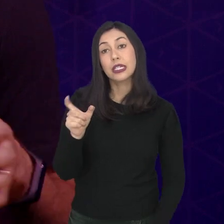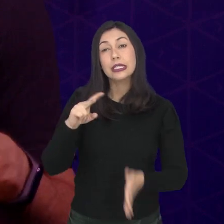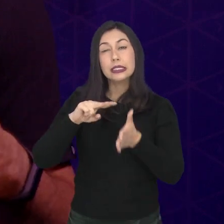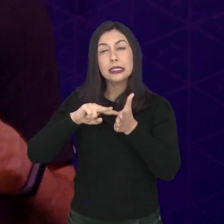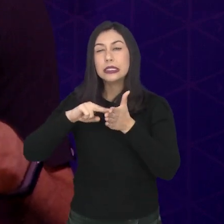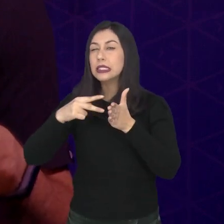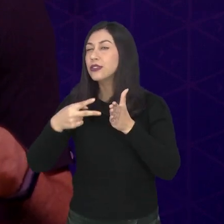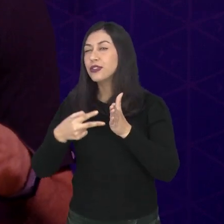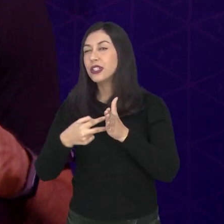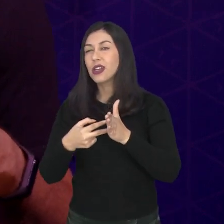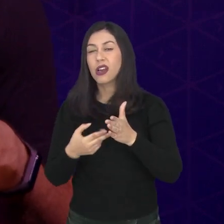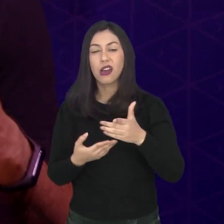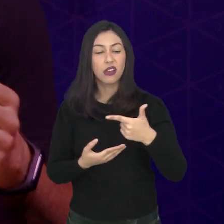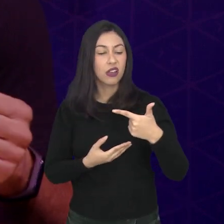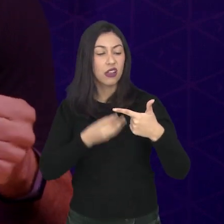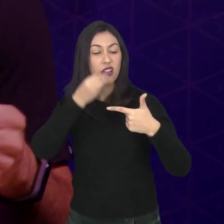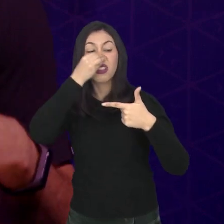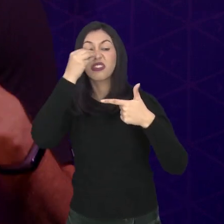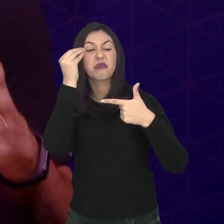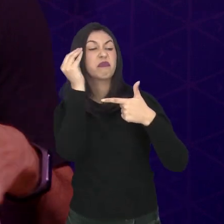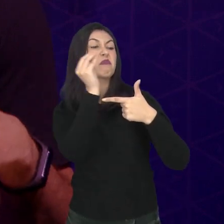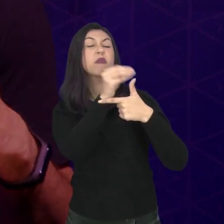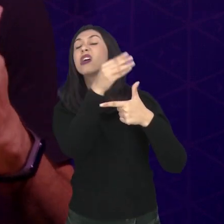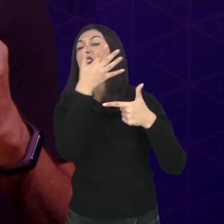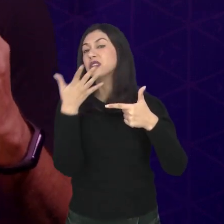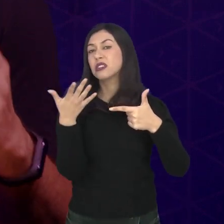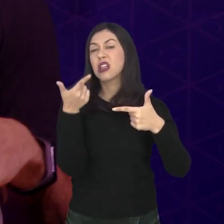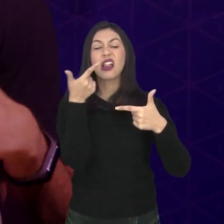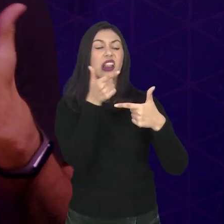que seria um